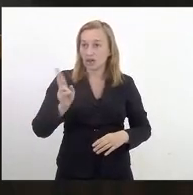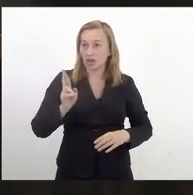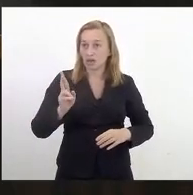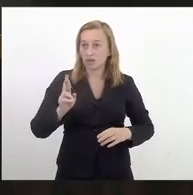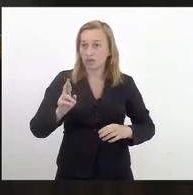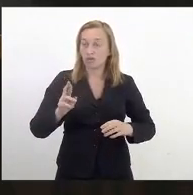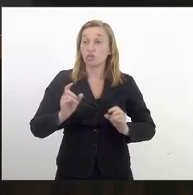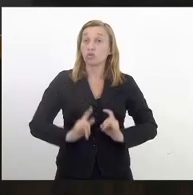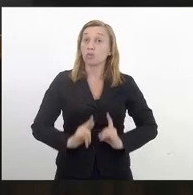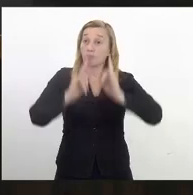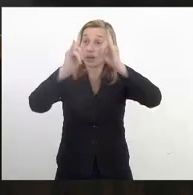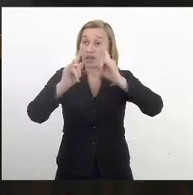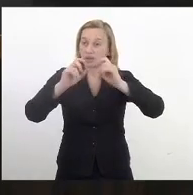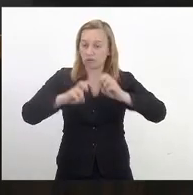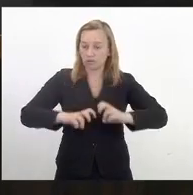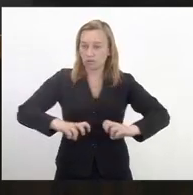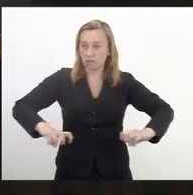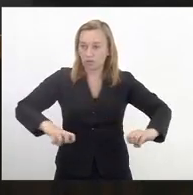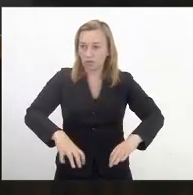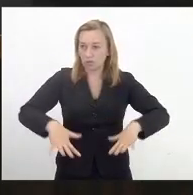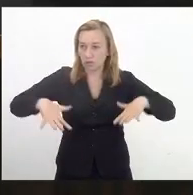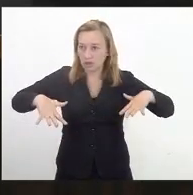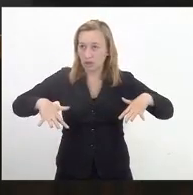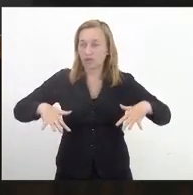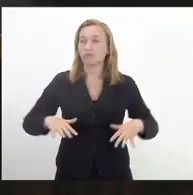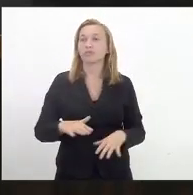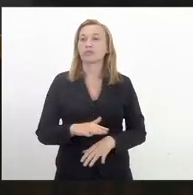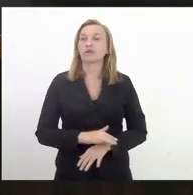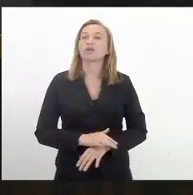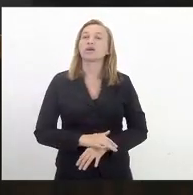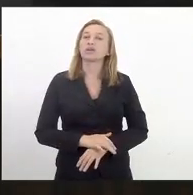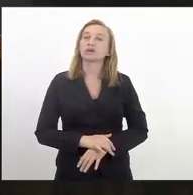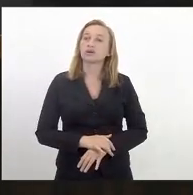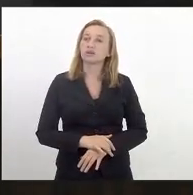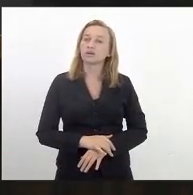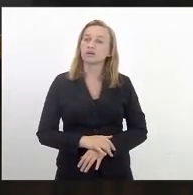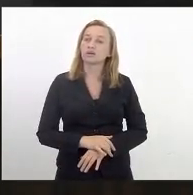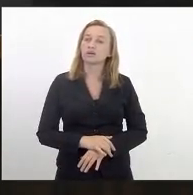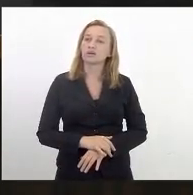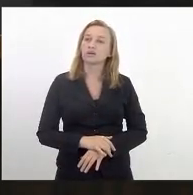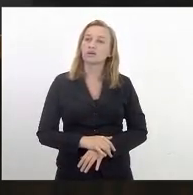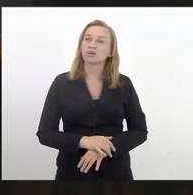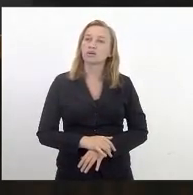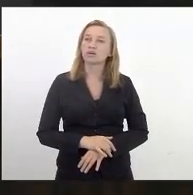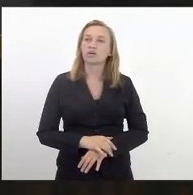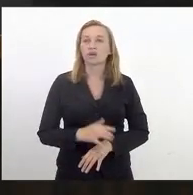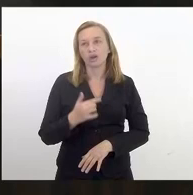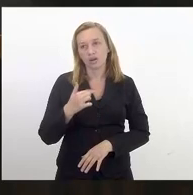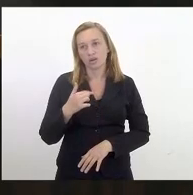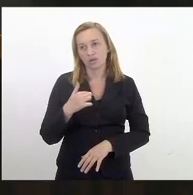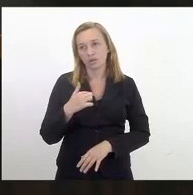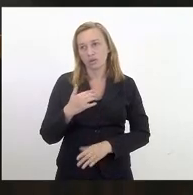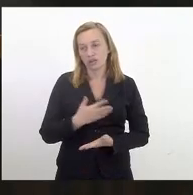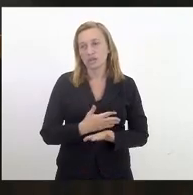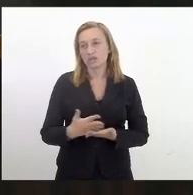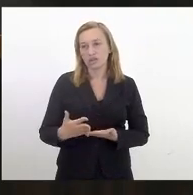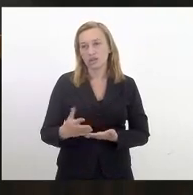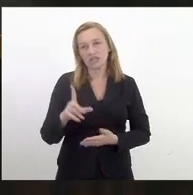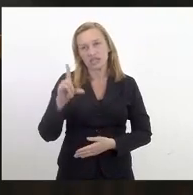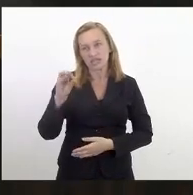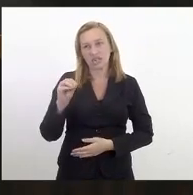da Dita Assembleia sim mas mais que isso e eu comecei a minha vida muito cedo Deputado Luiz